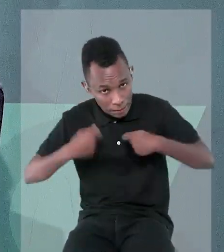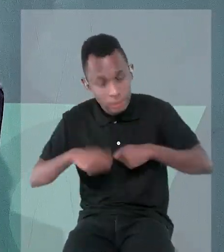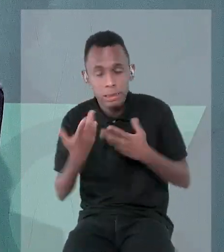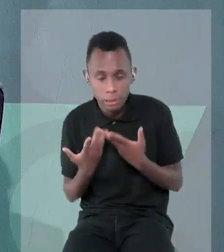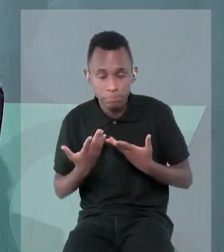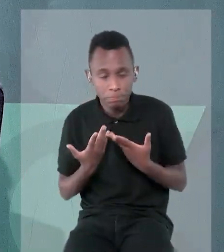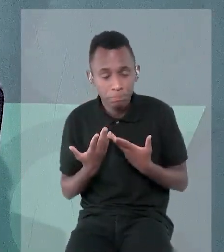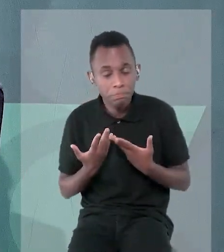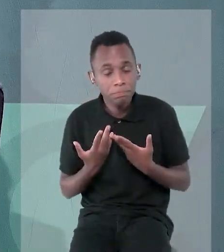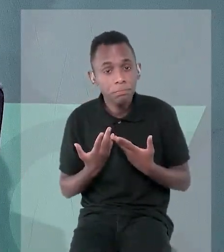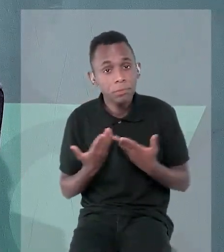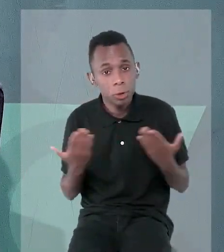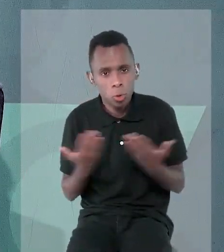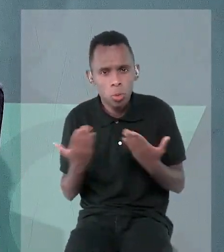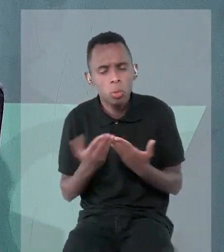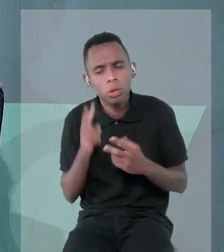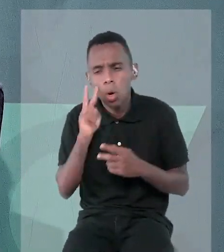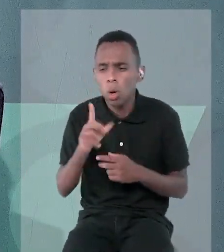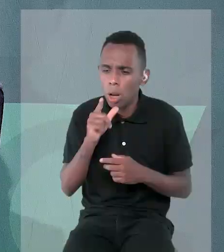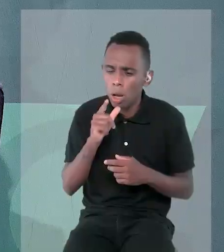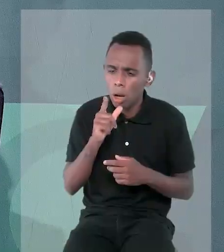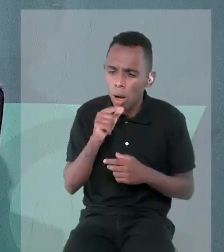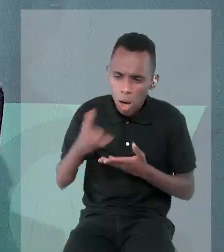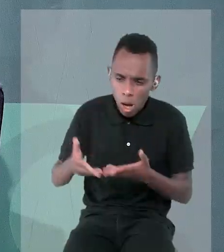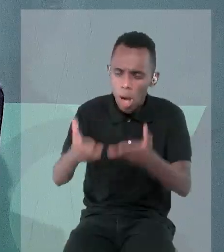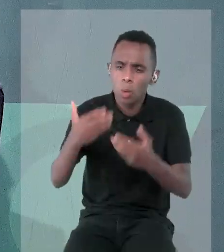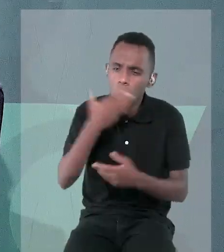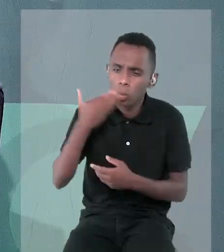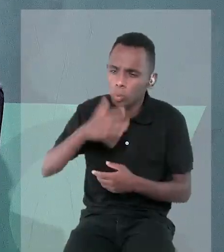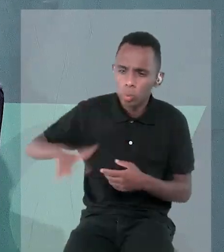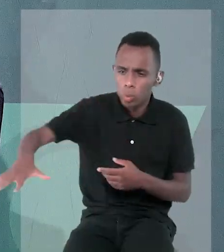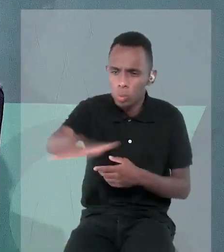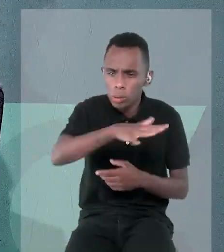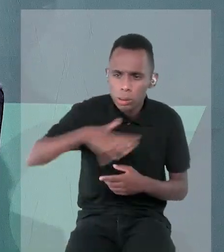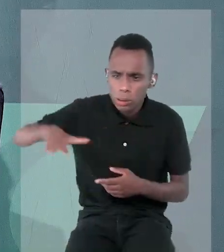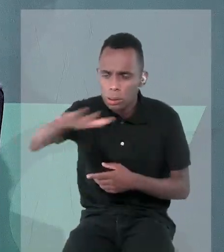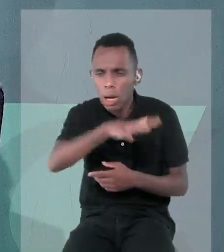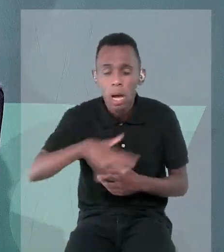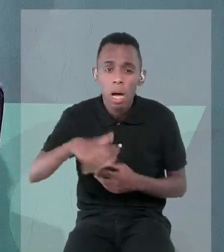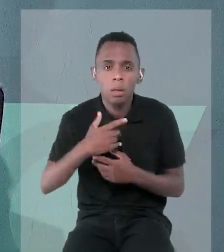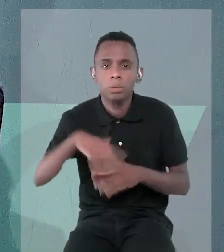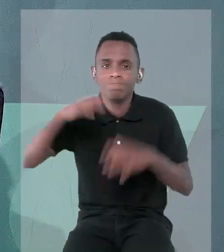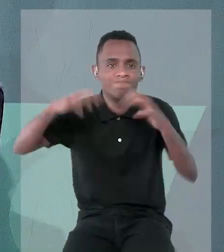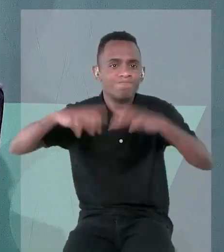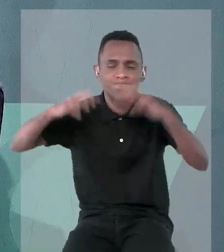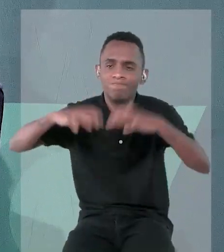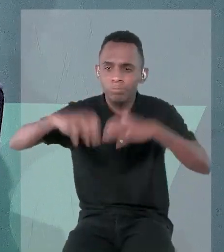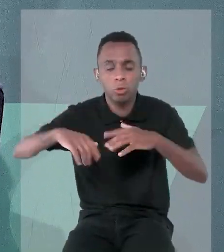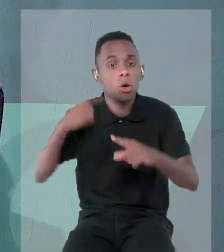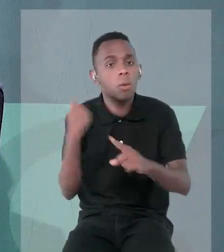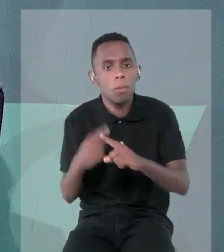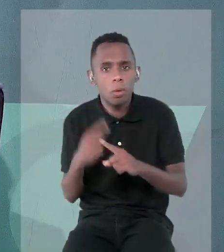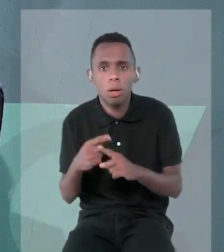temos que entender, é que hoje você olha para o Rio Doce, você vê uma região na qual nós quebramos a matriz da chuva. Não chove porque